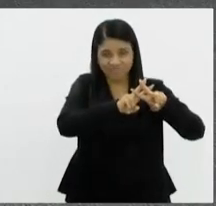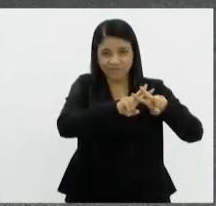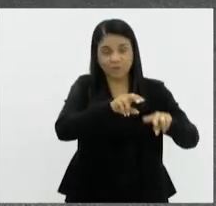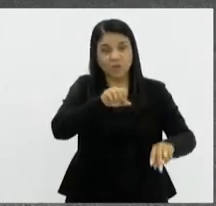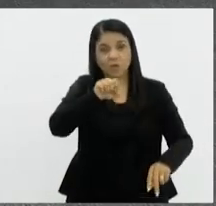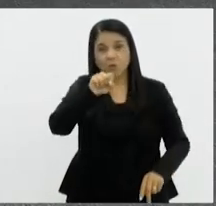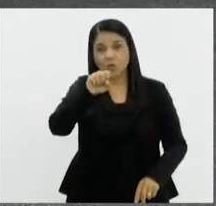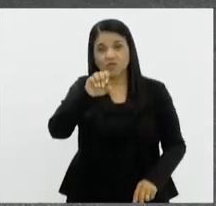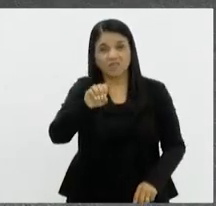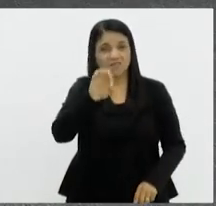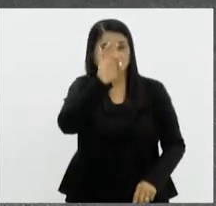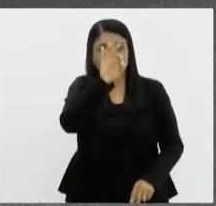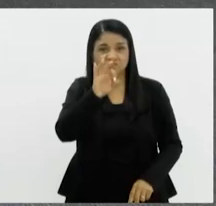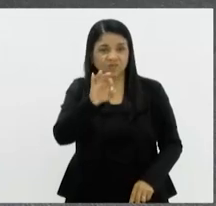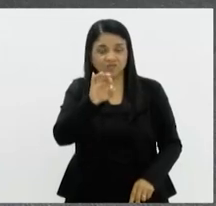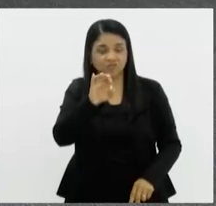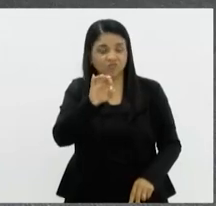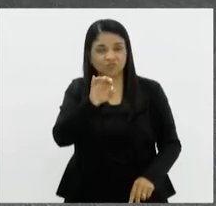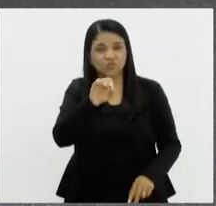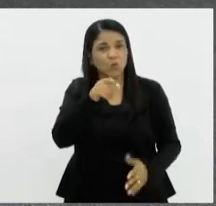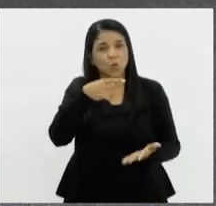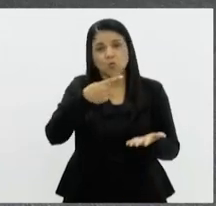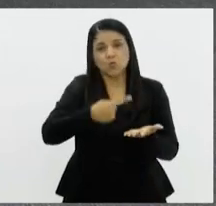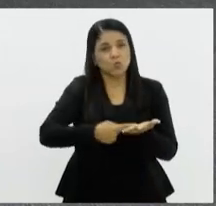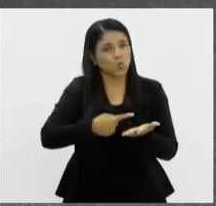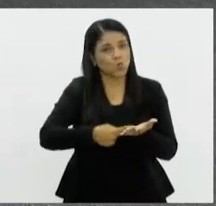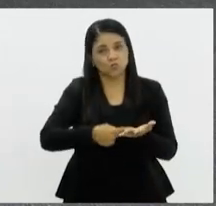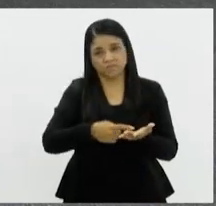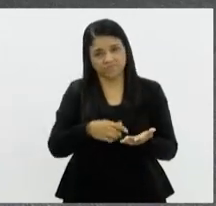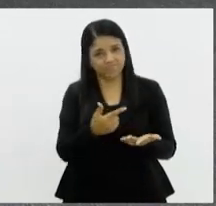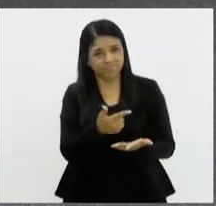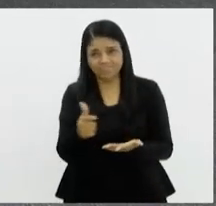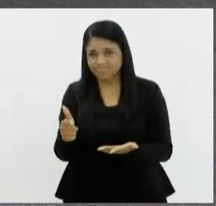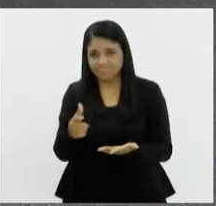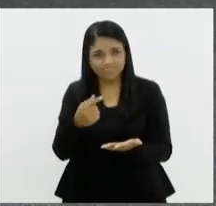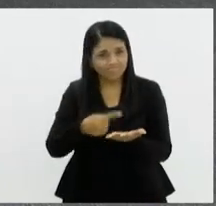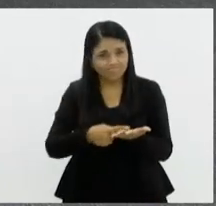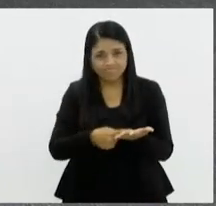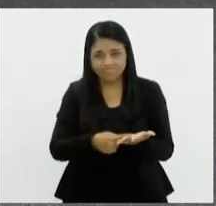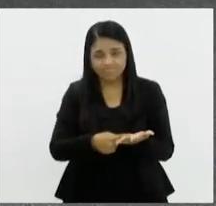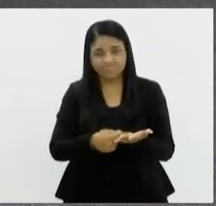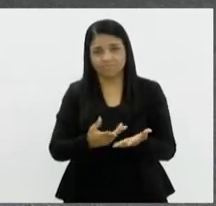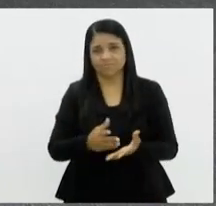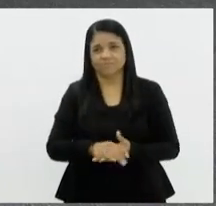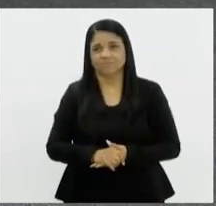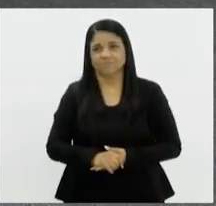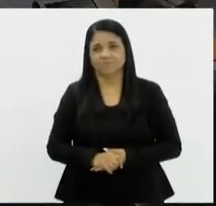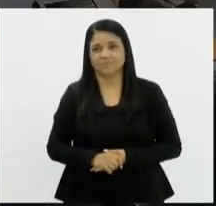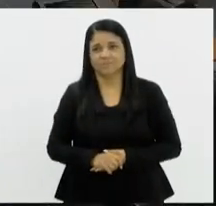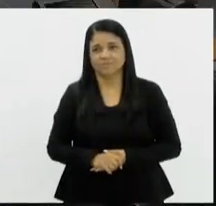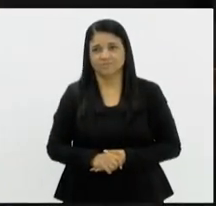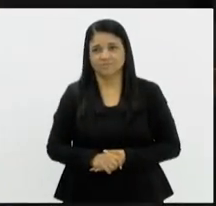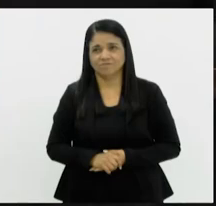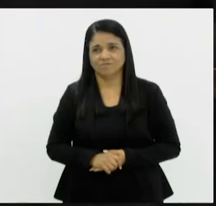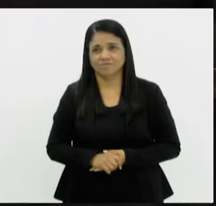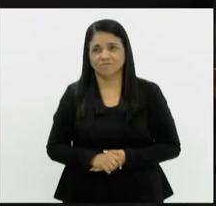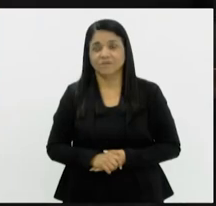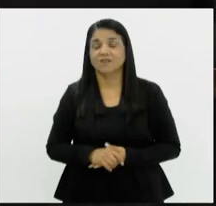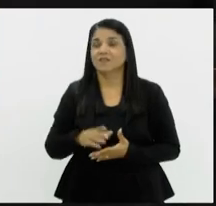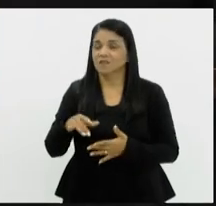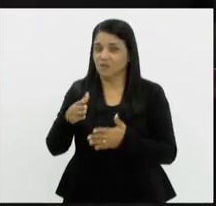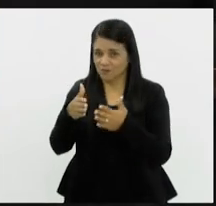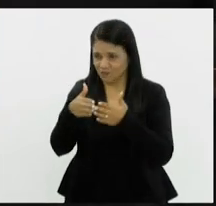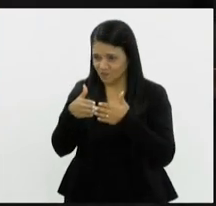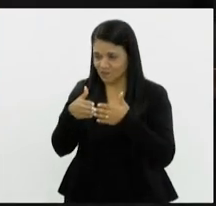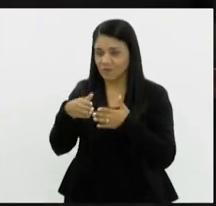condenadas a essas penas ou a qualquer outras penas Então entr por gentileza gostaria que o vossa excelência